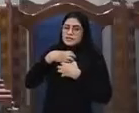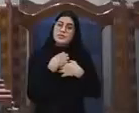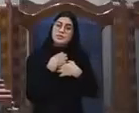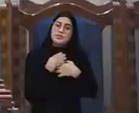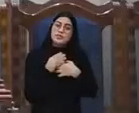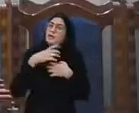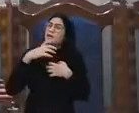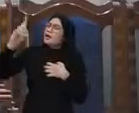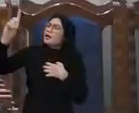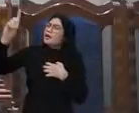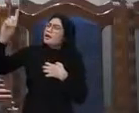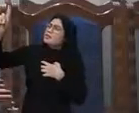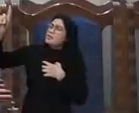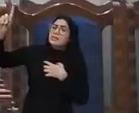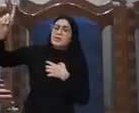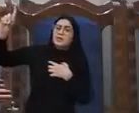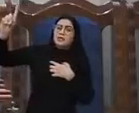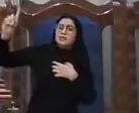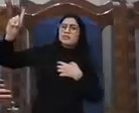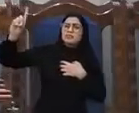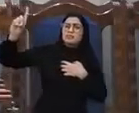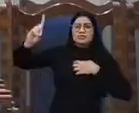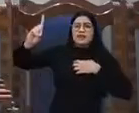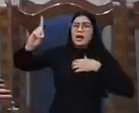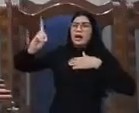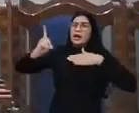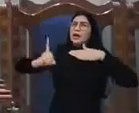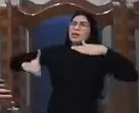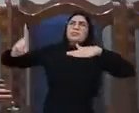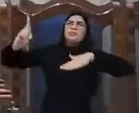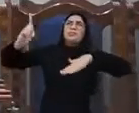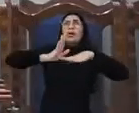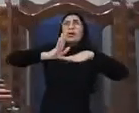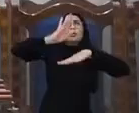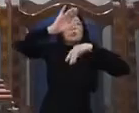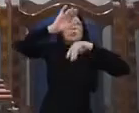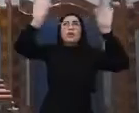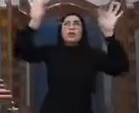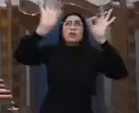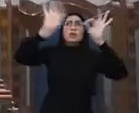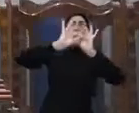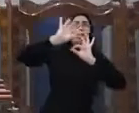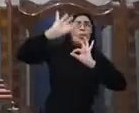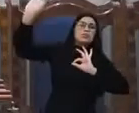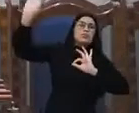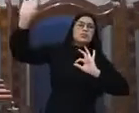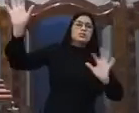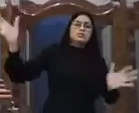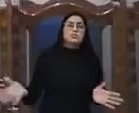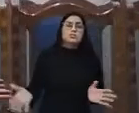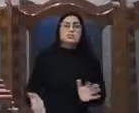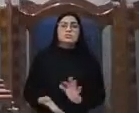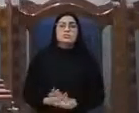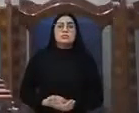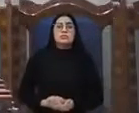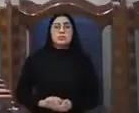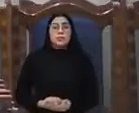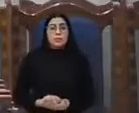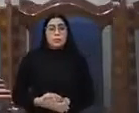ele está além das galáxias, ele está muito distante de nós. Sim, Isaías disse,